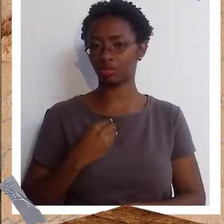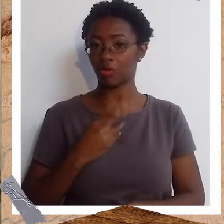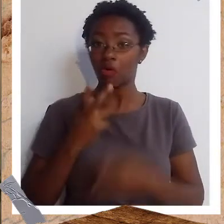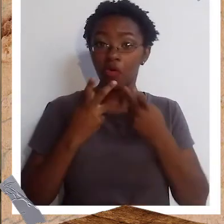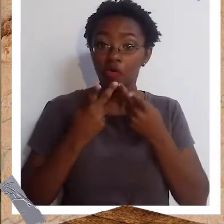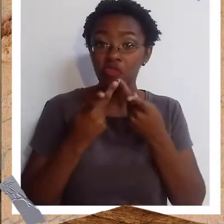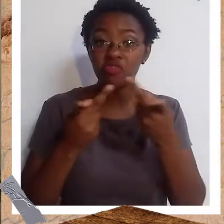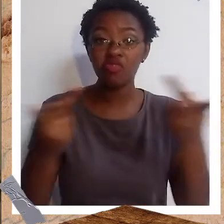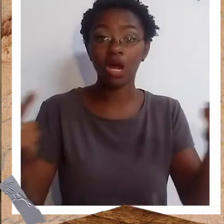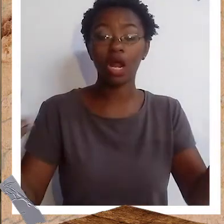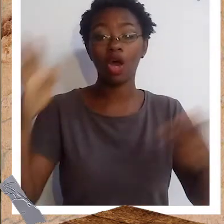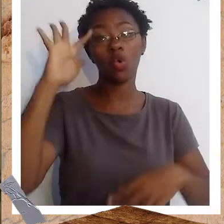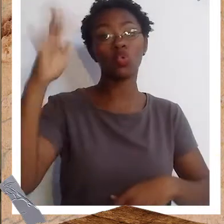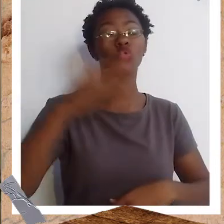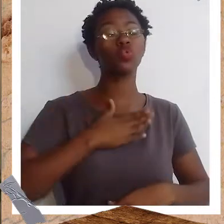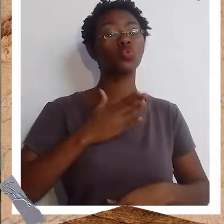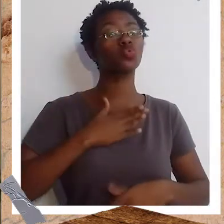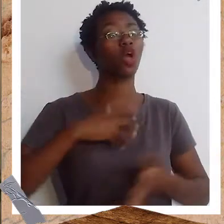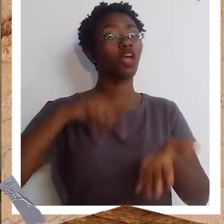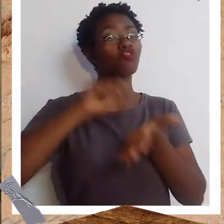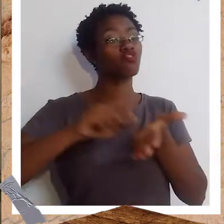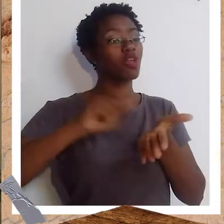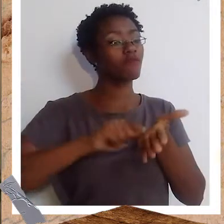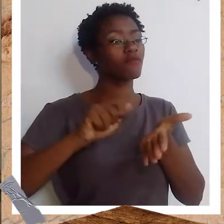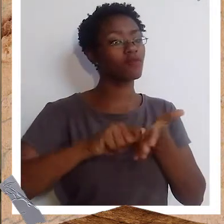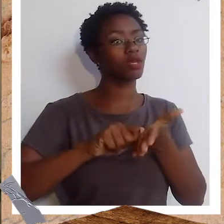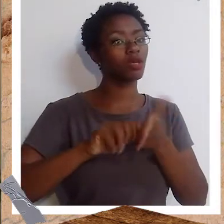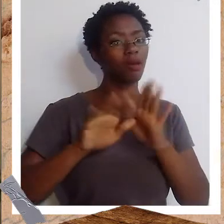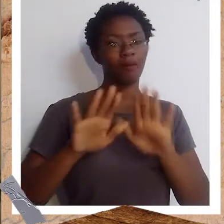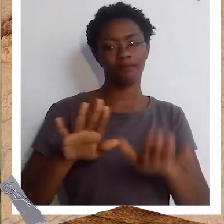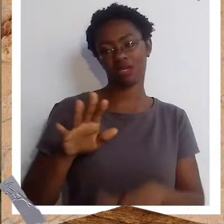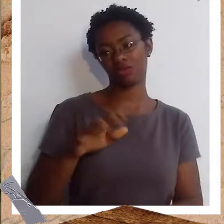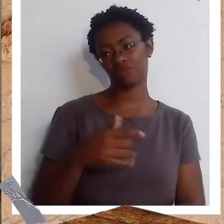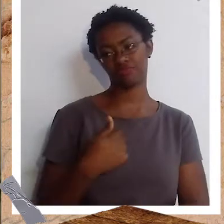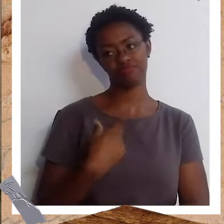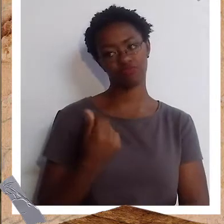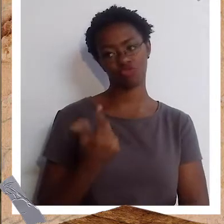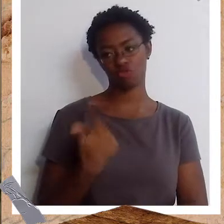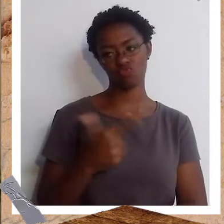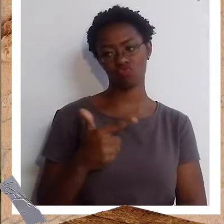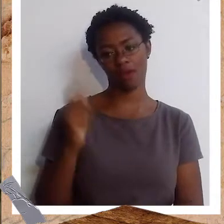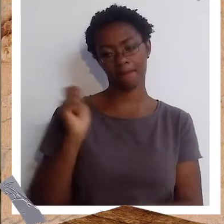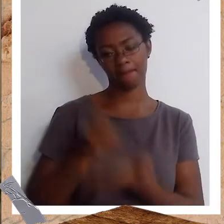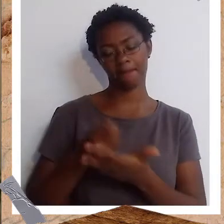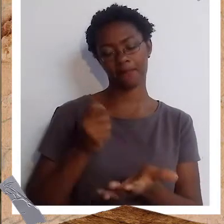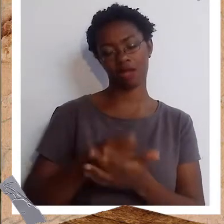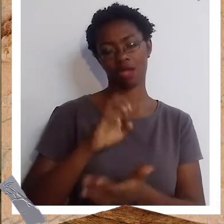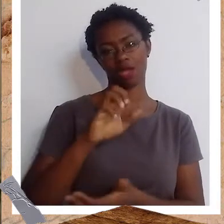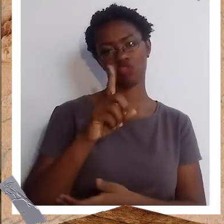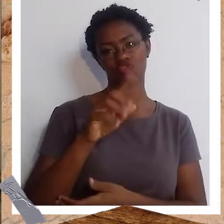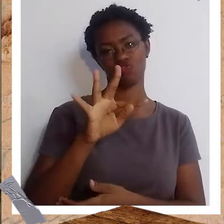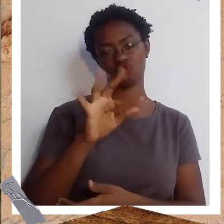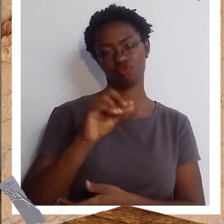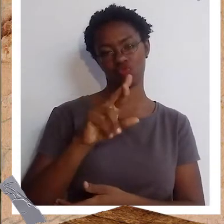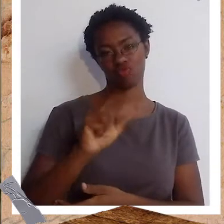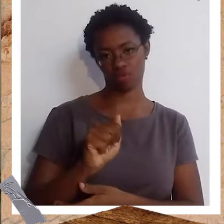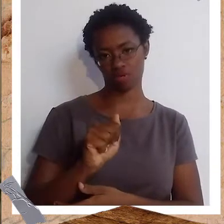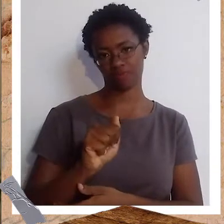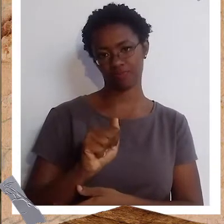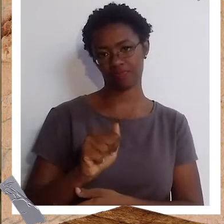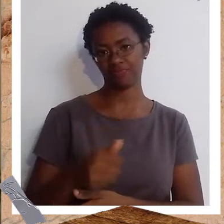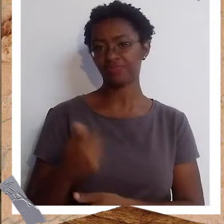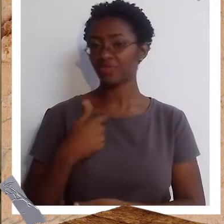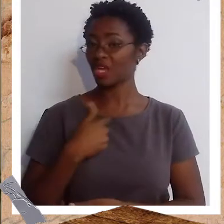ser escritora, mas eu não tinha dinheiro para pagar uma editora. Digam que eu tinha boa vontade e demonstrava a